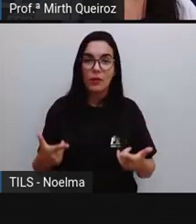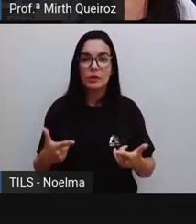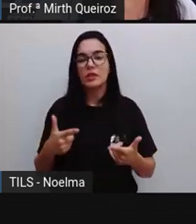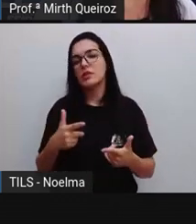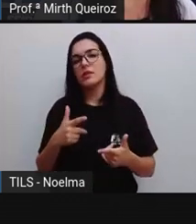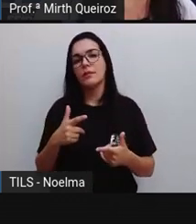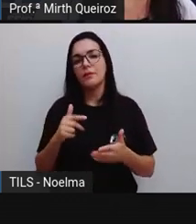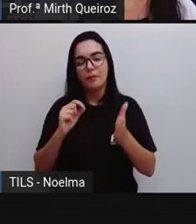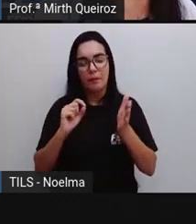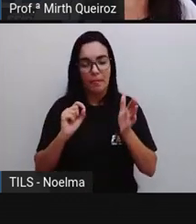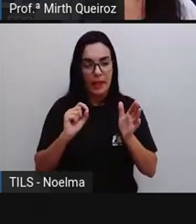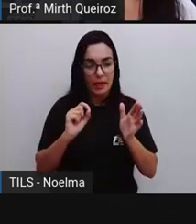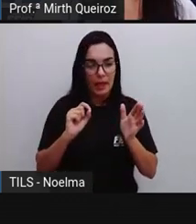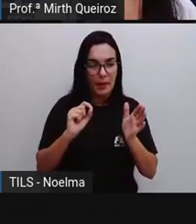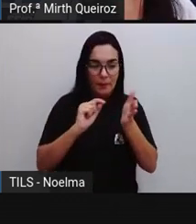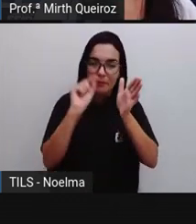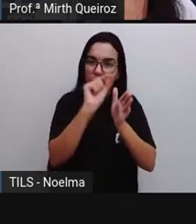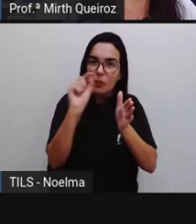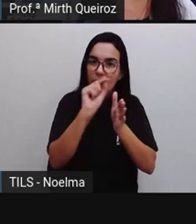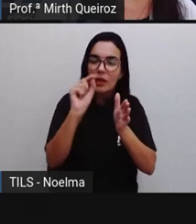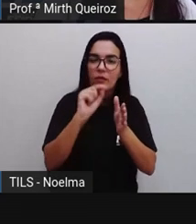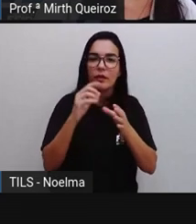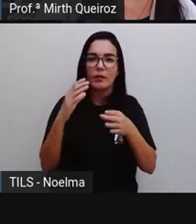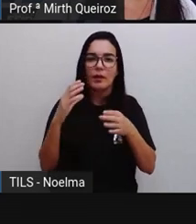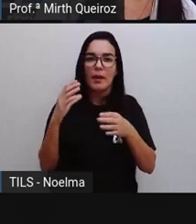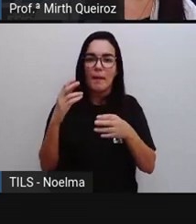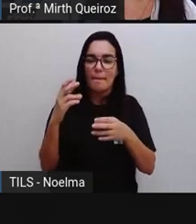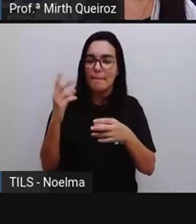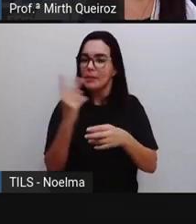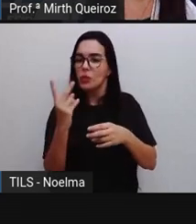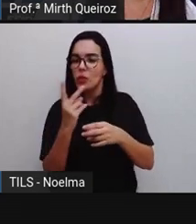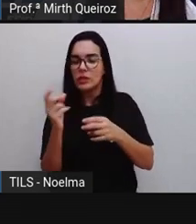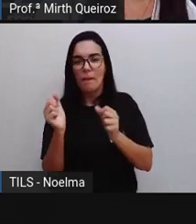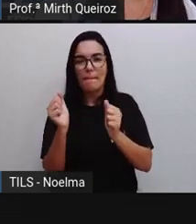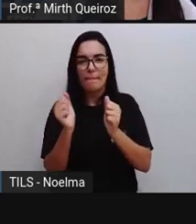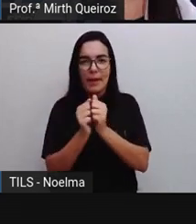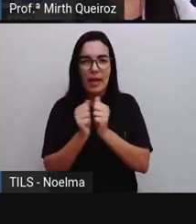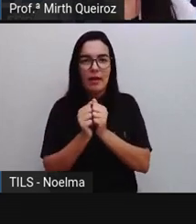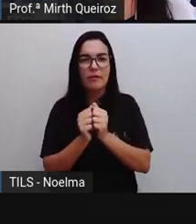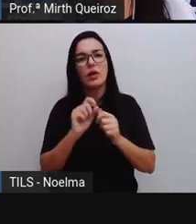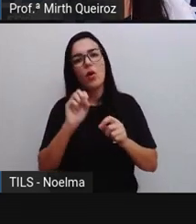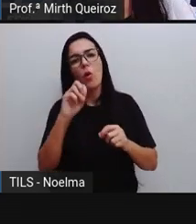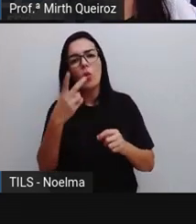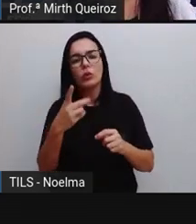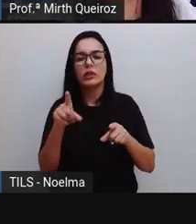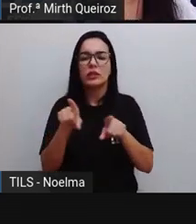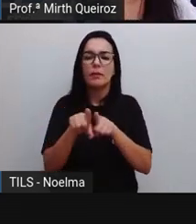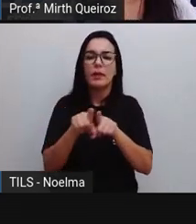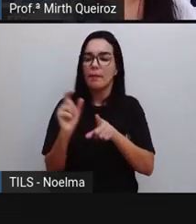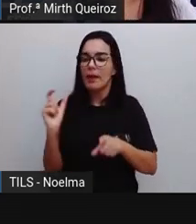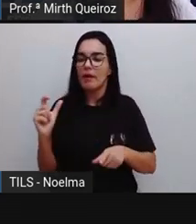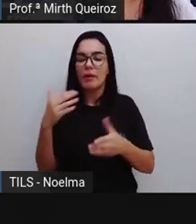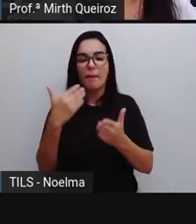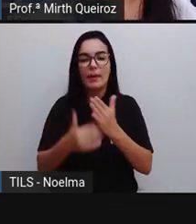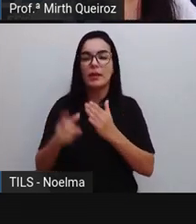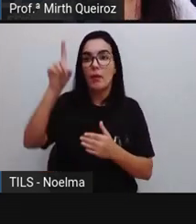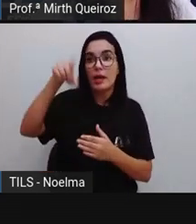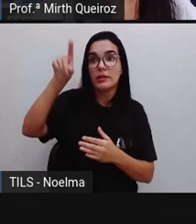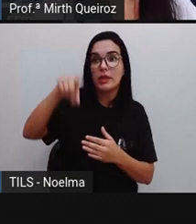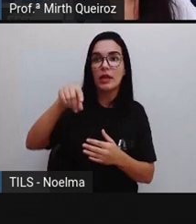né? Palavras compostas. E outras palavras perderam acento ou ganharam acento,